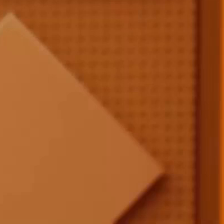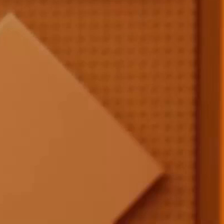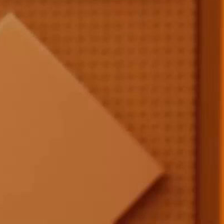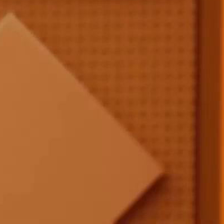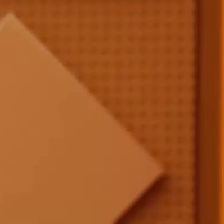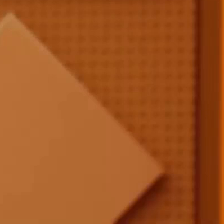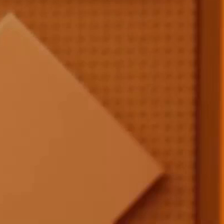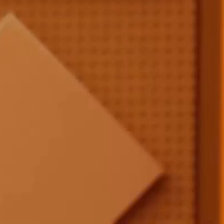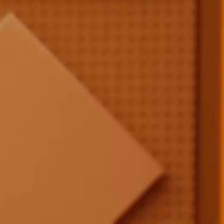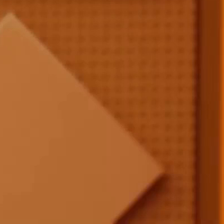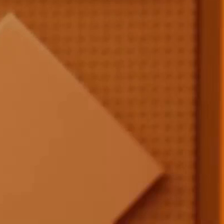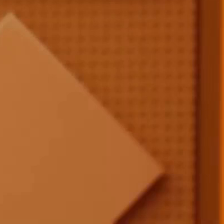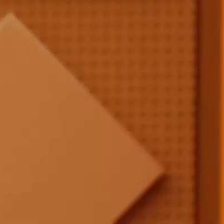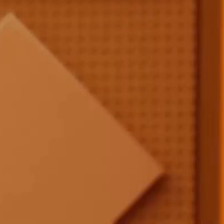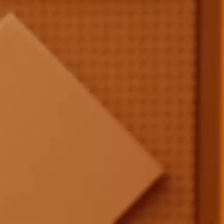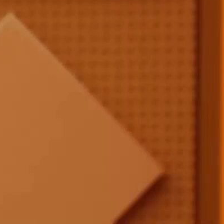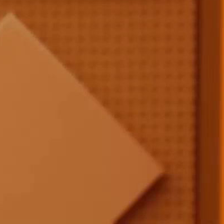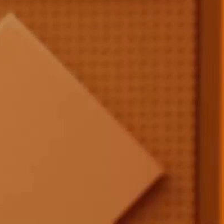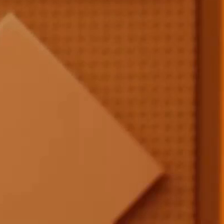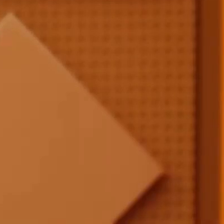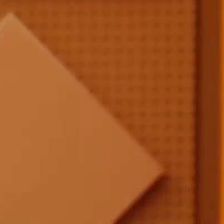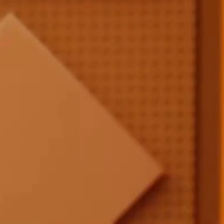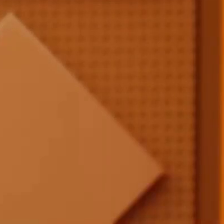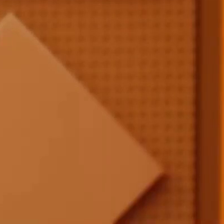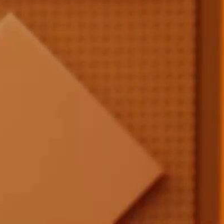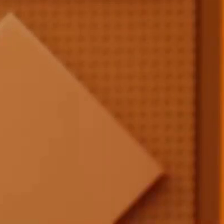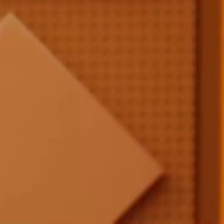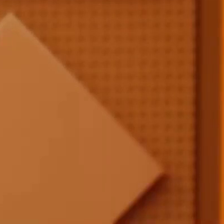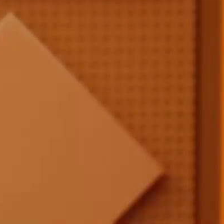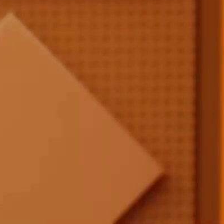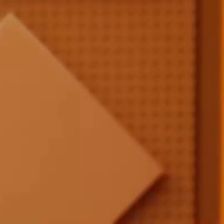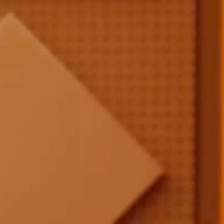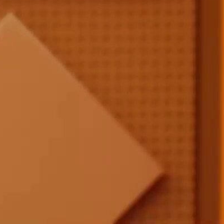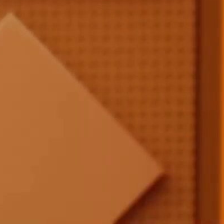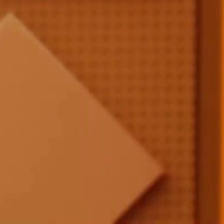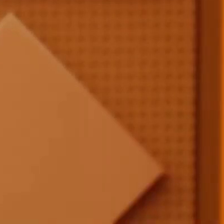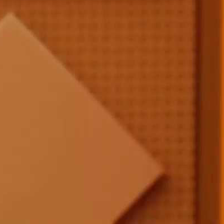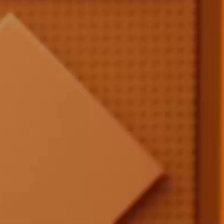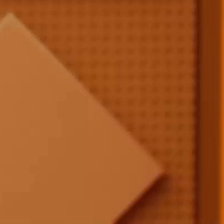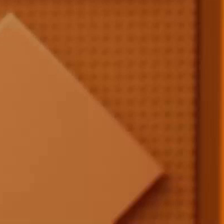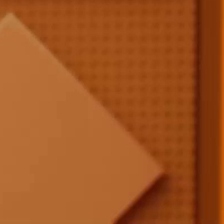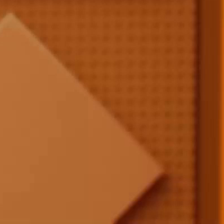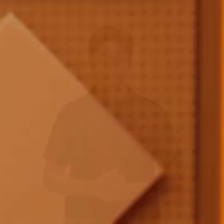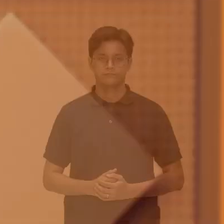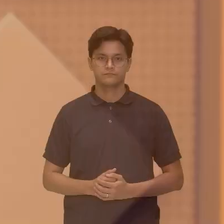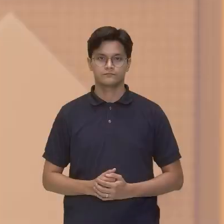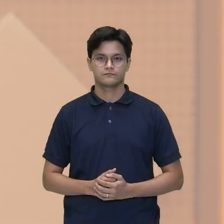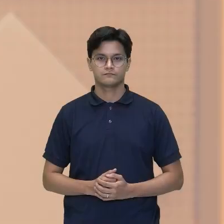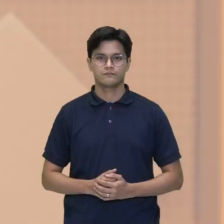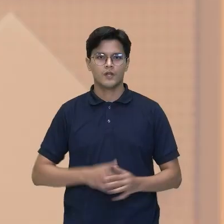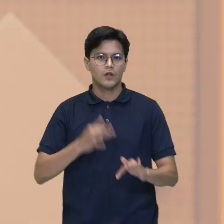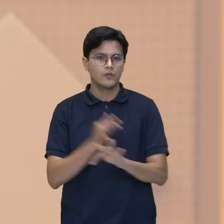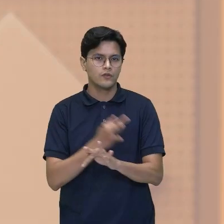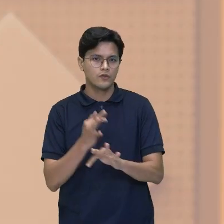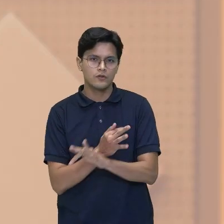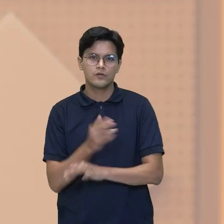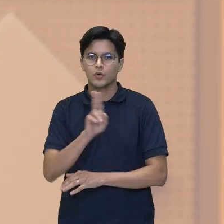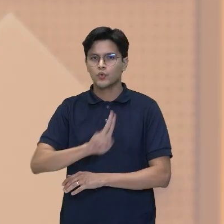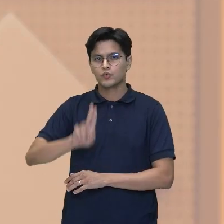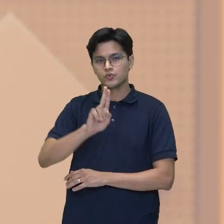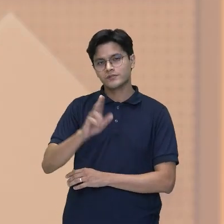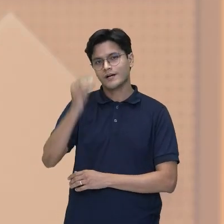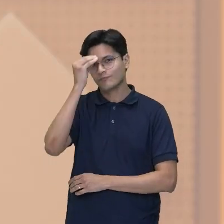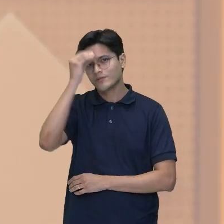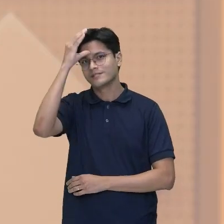de resistência dos maias era a tática de guerrilha. Eles utilizavam o conhecimento da região,